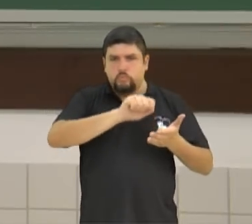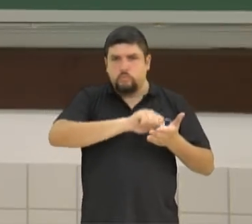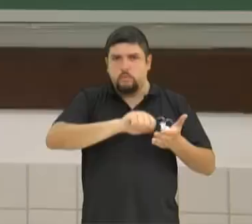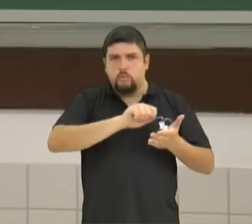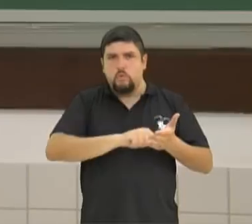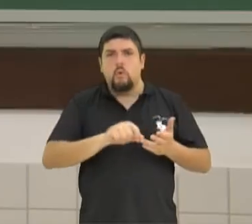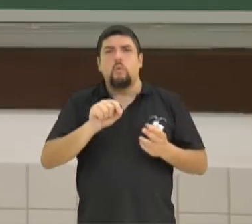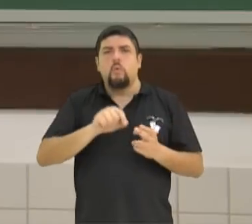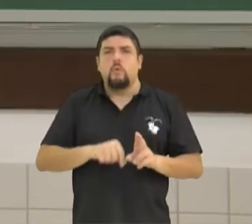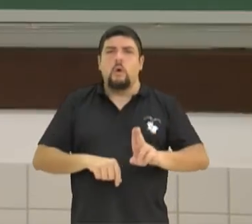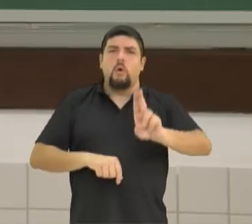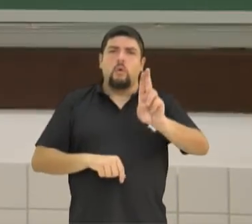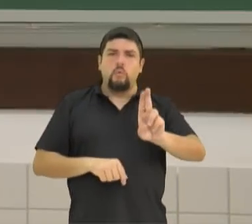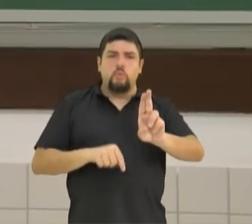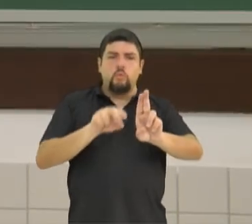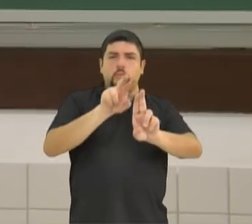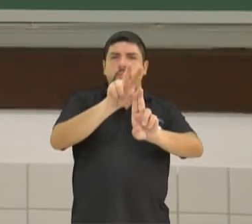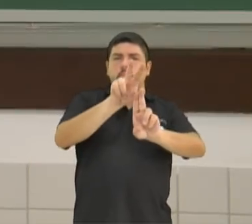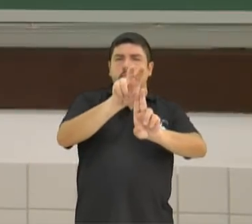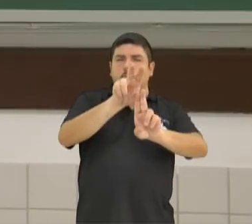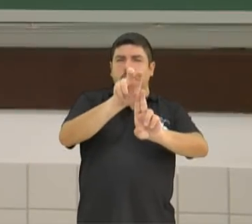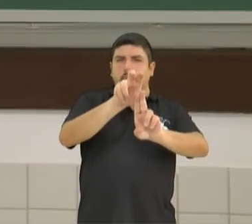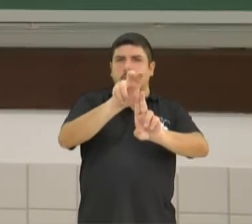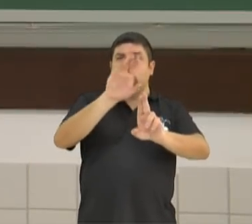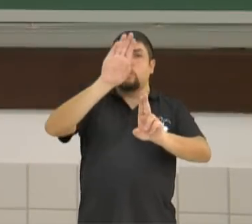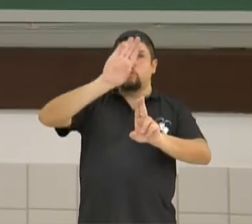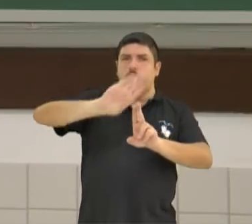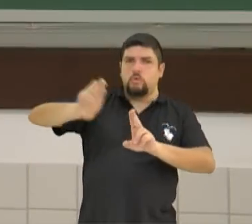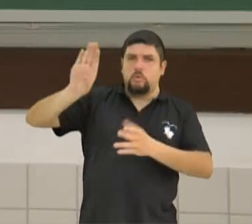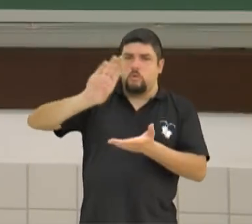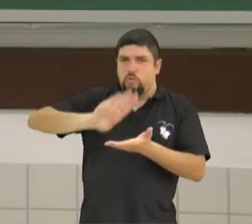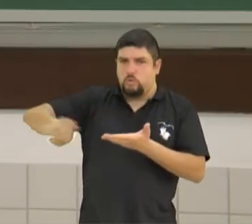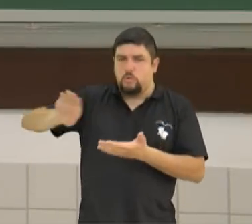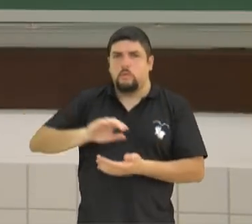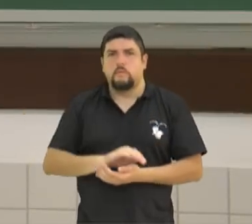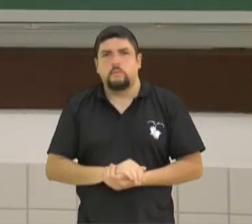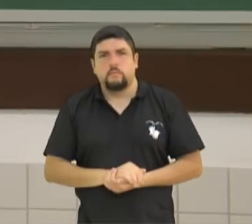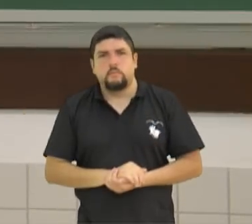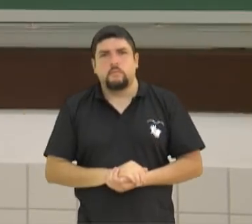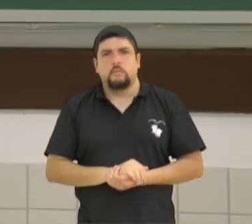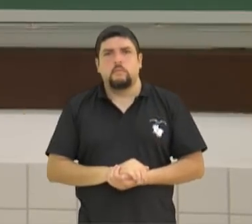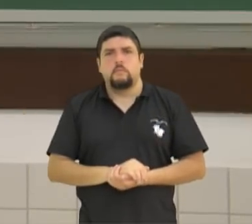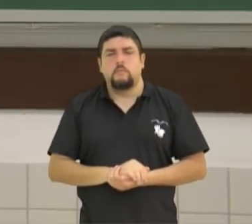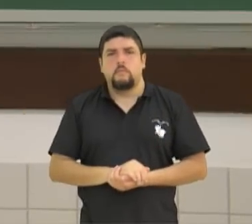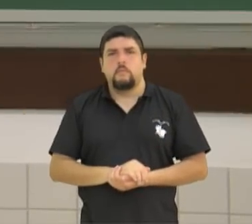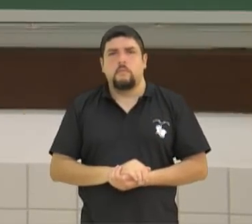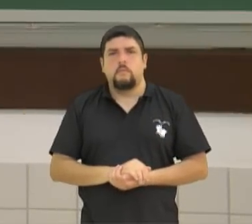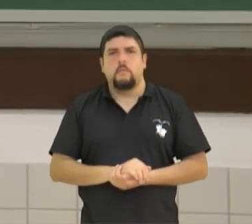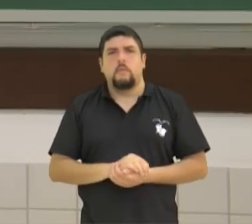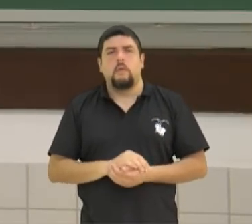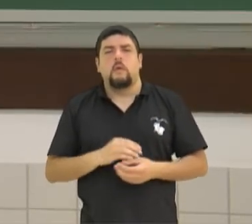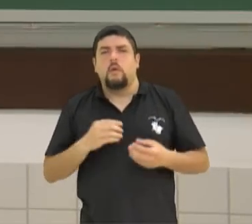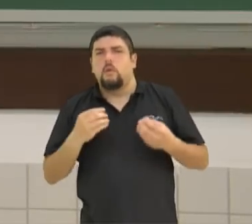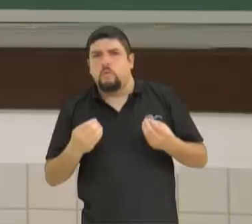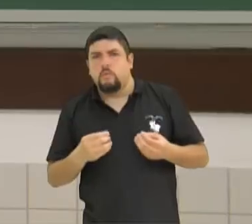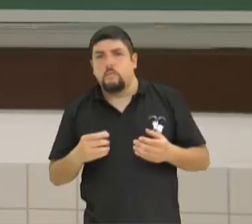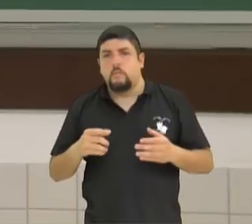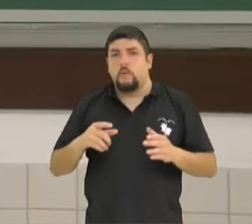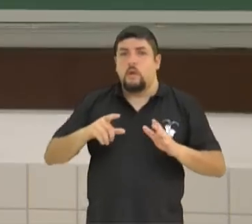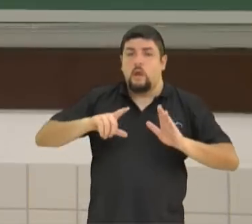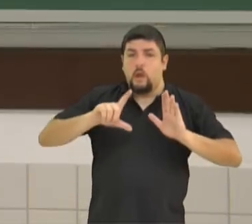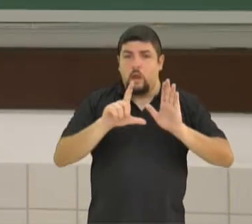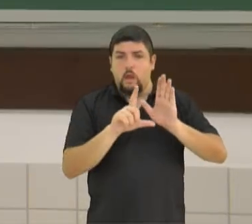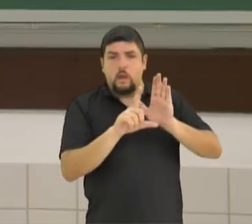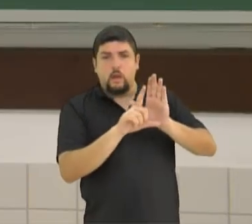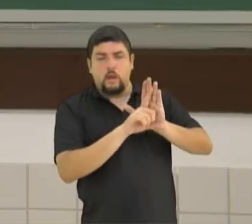trema. Né? A reforma ortográfica tem como fazer um decreto, elaborar um decreto de lei e extinguir, eliminar